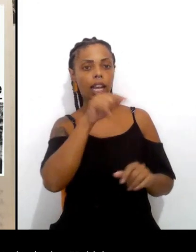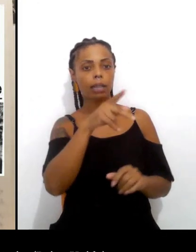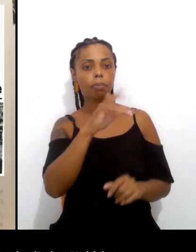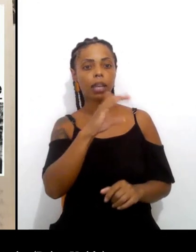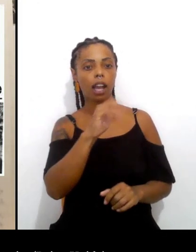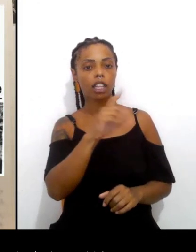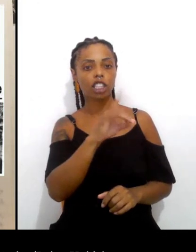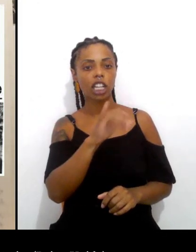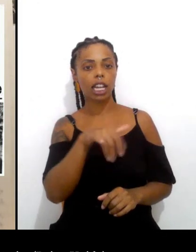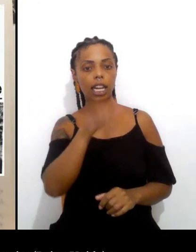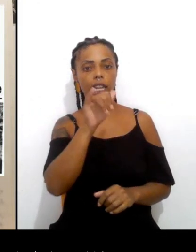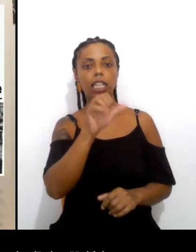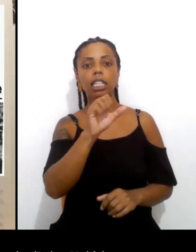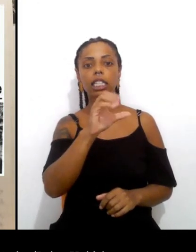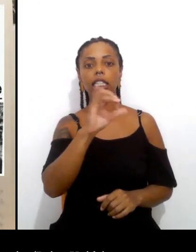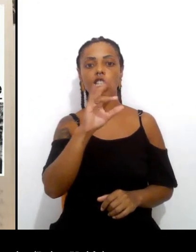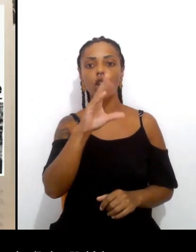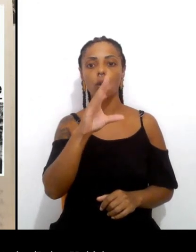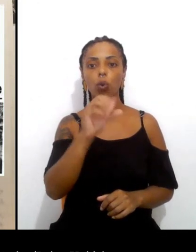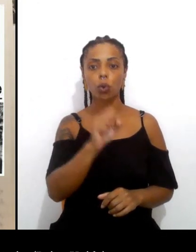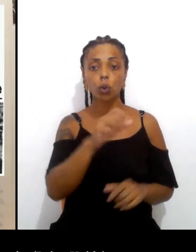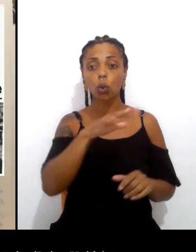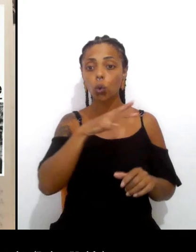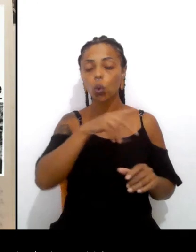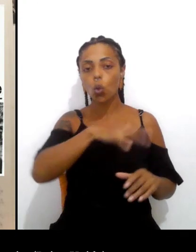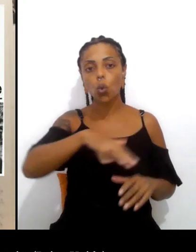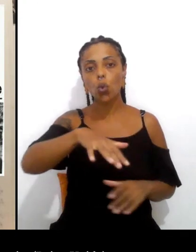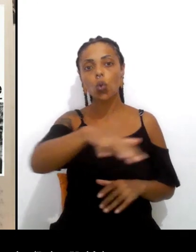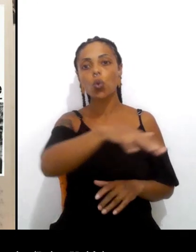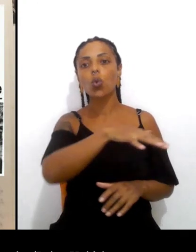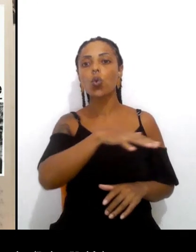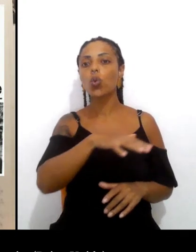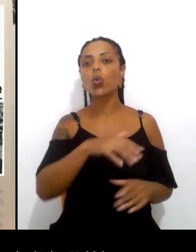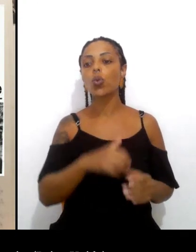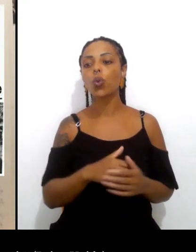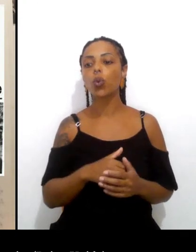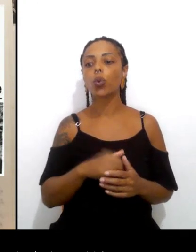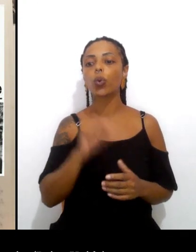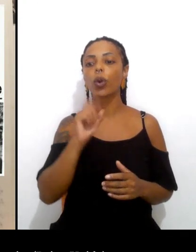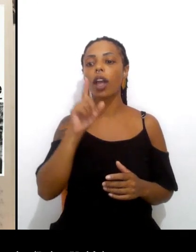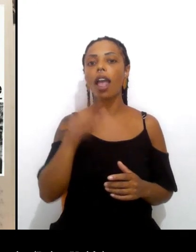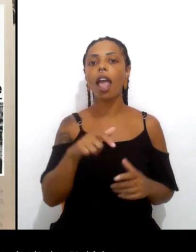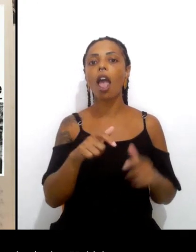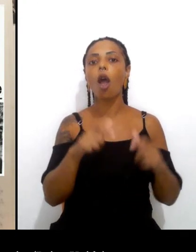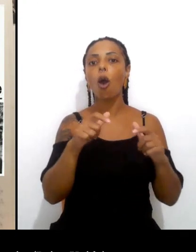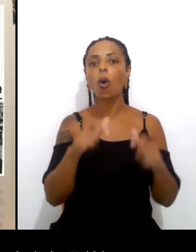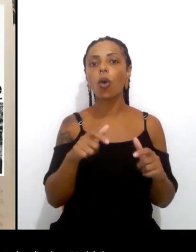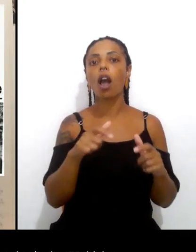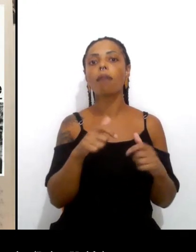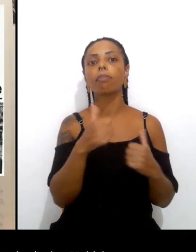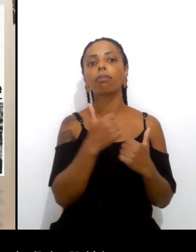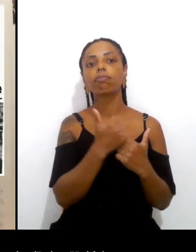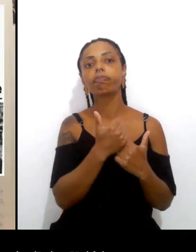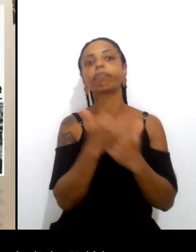conhecida como o suporte da carne ou da mitrek